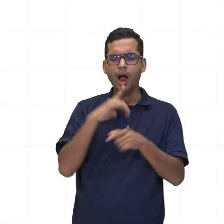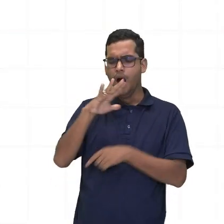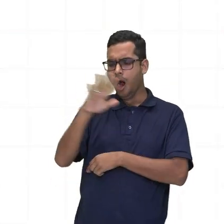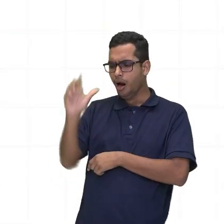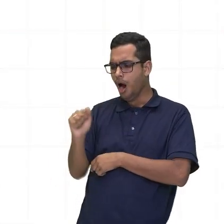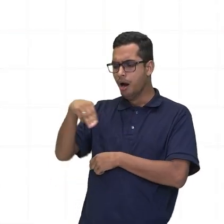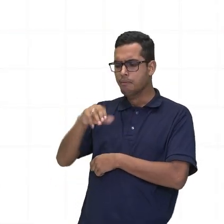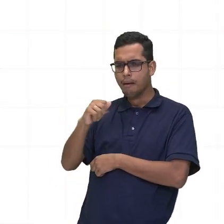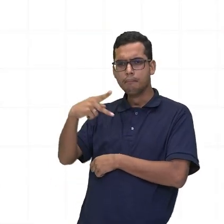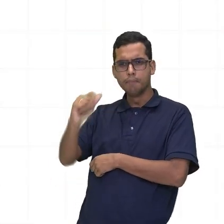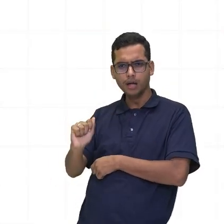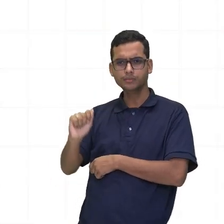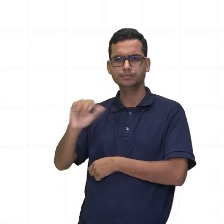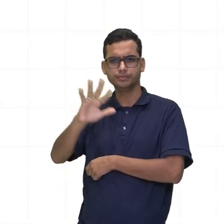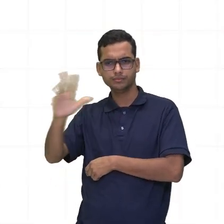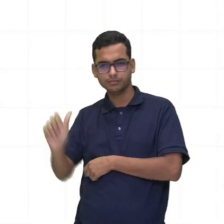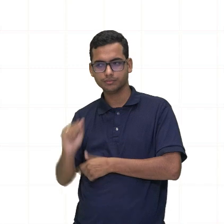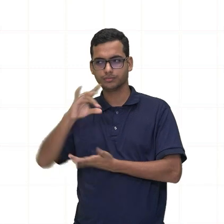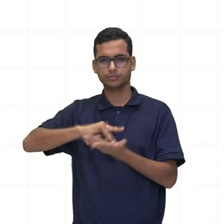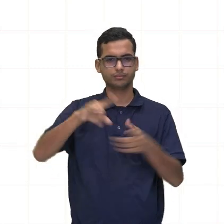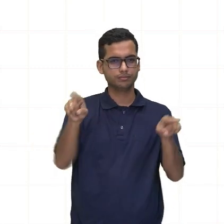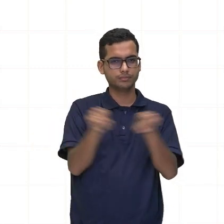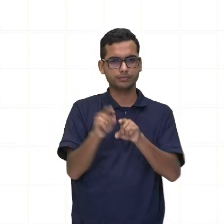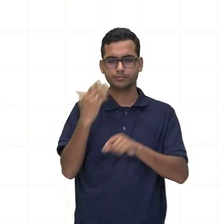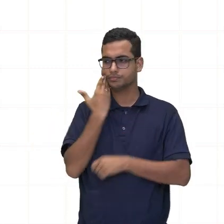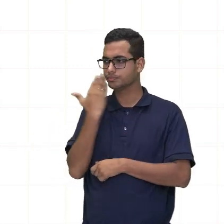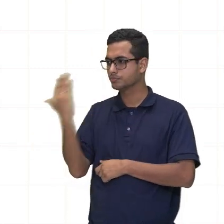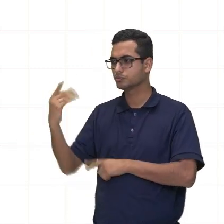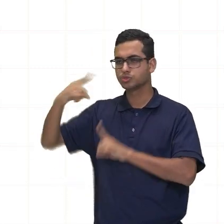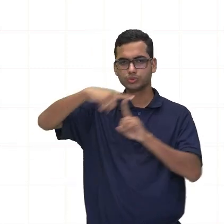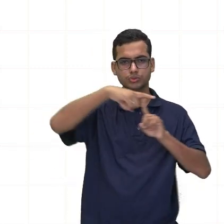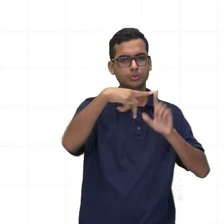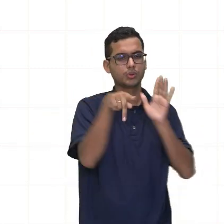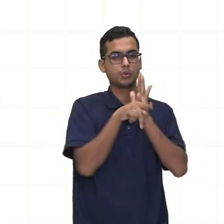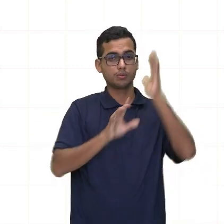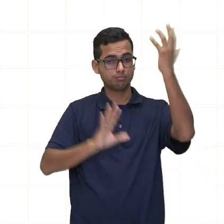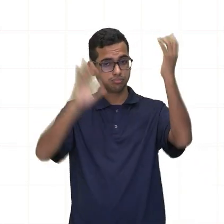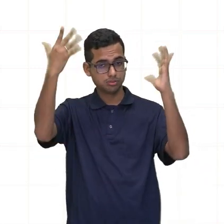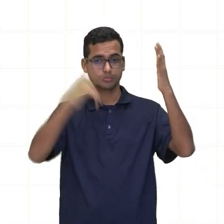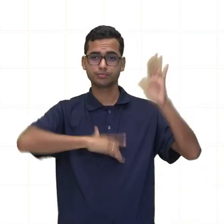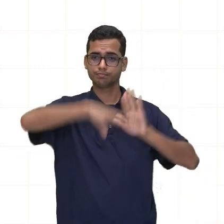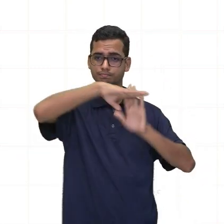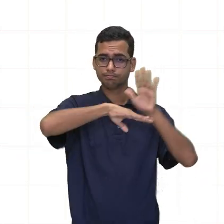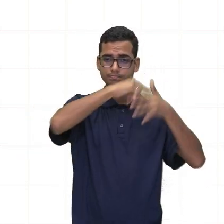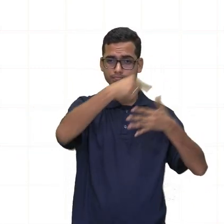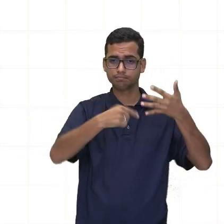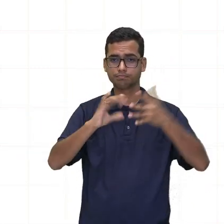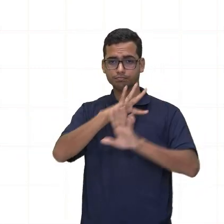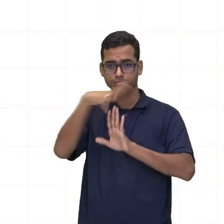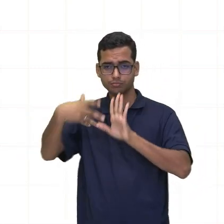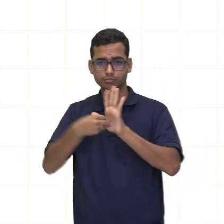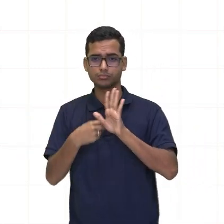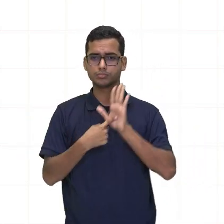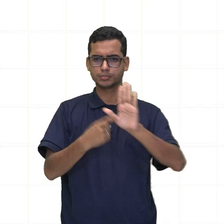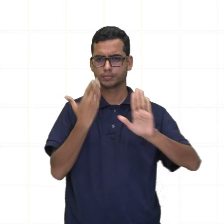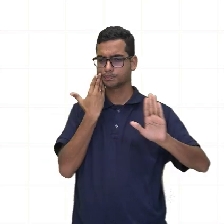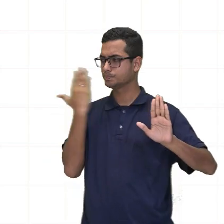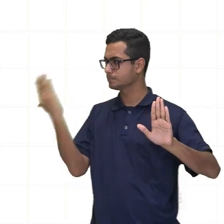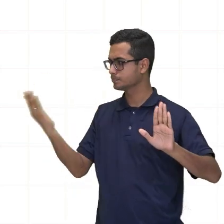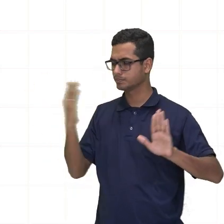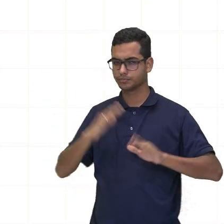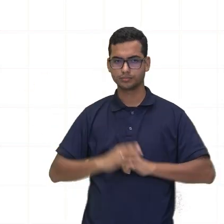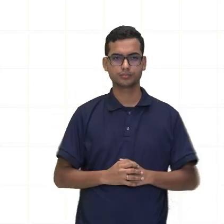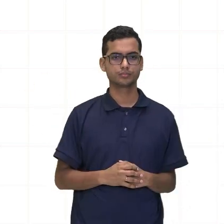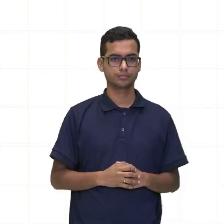relação aí aos tipos de clima, né? A classificação climática na Amazônia. Nós temos aí